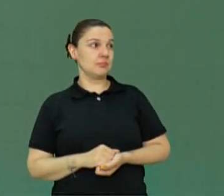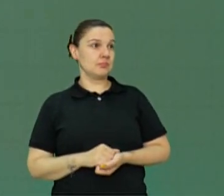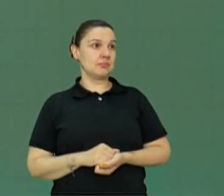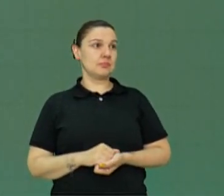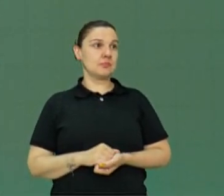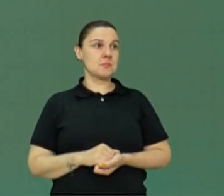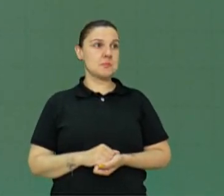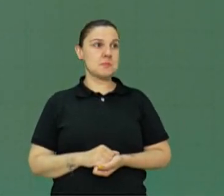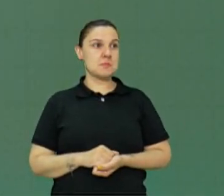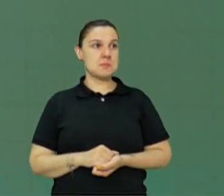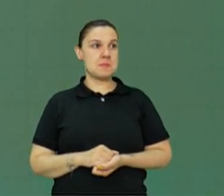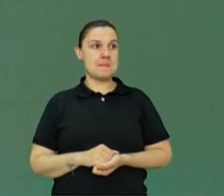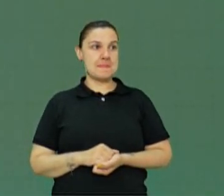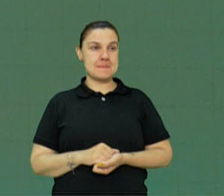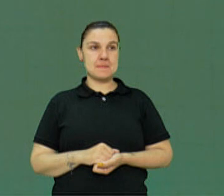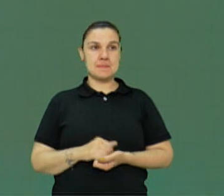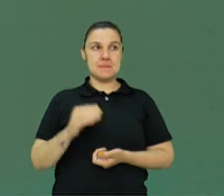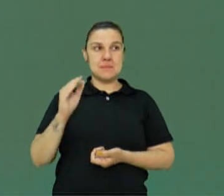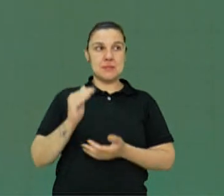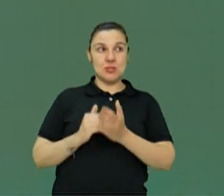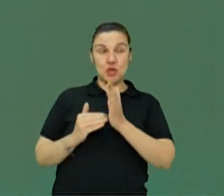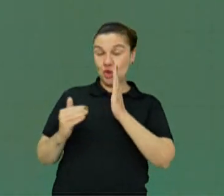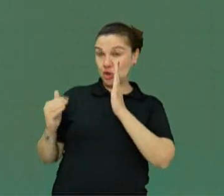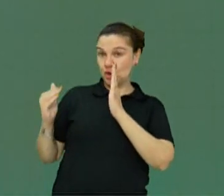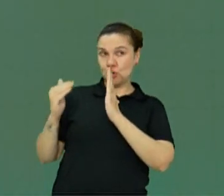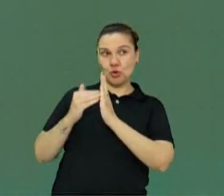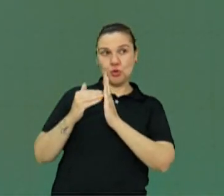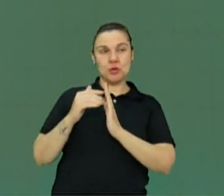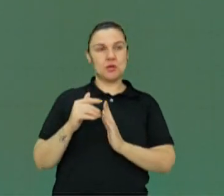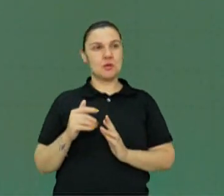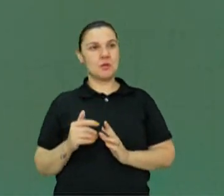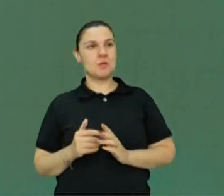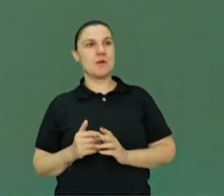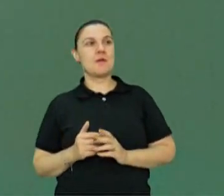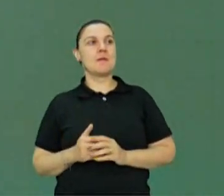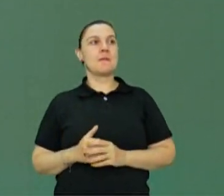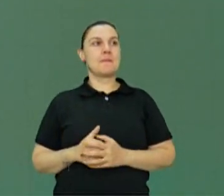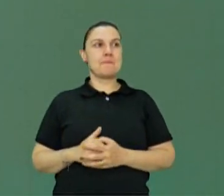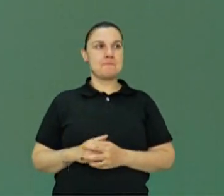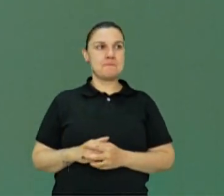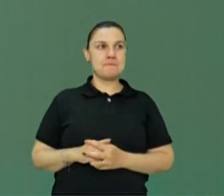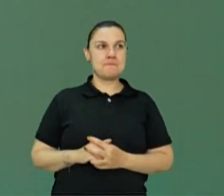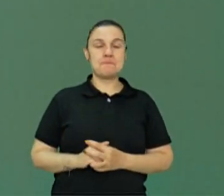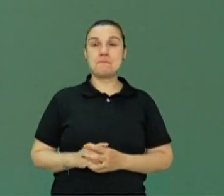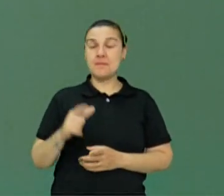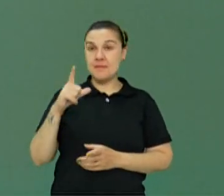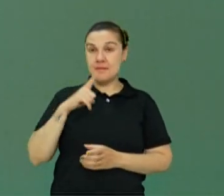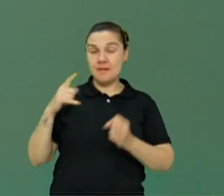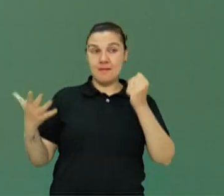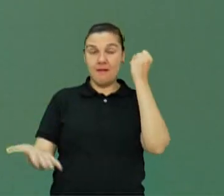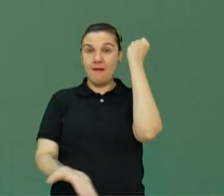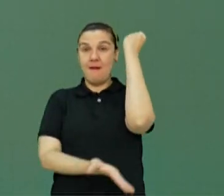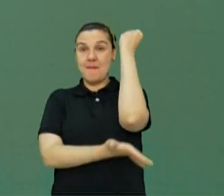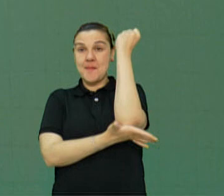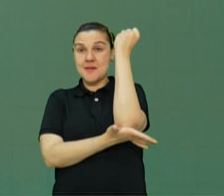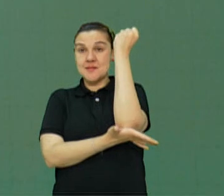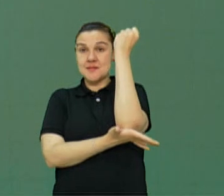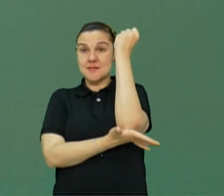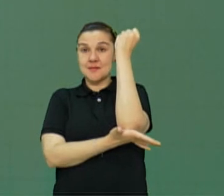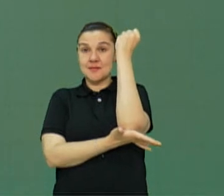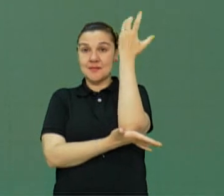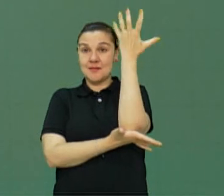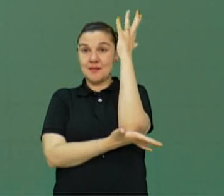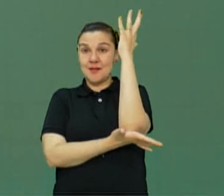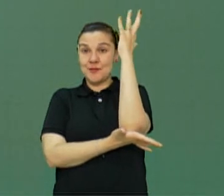Nesta árvore, como toda árvore, eu tenho uma base, a qual essa base aqui